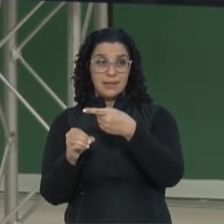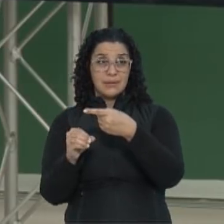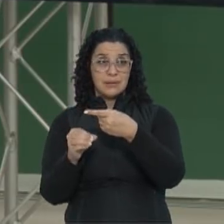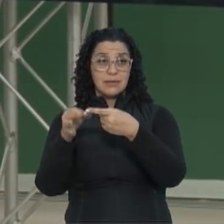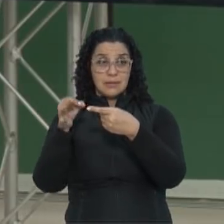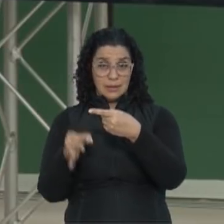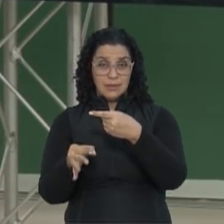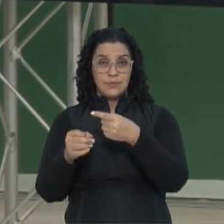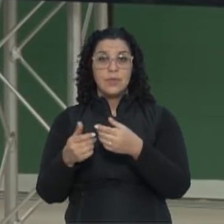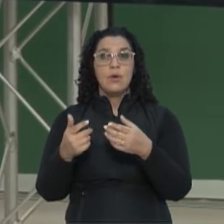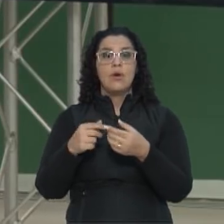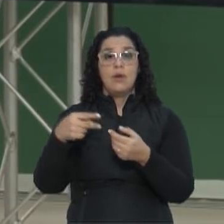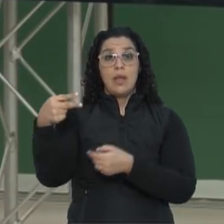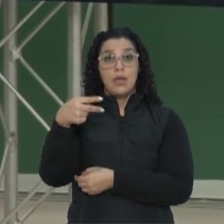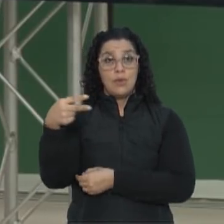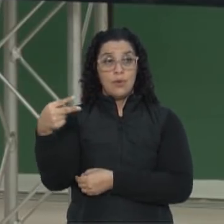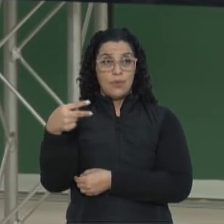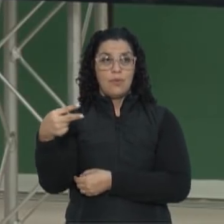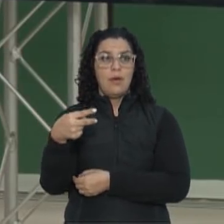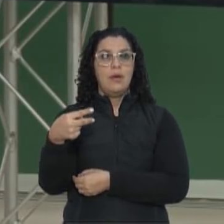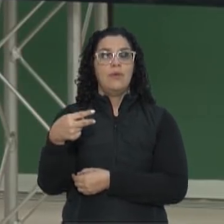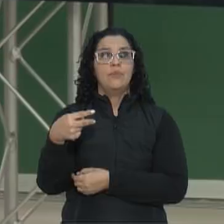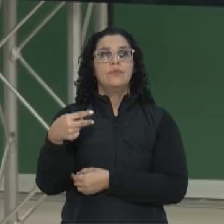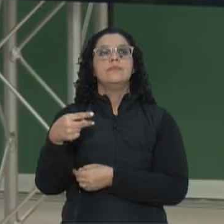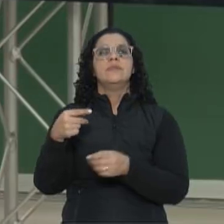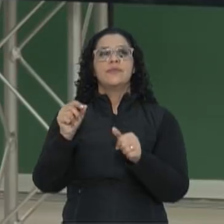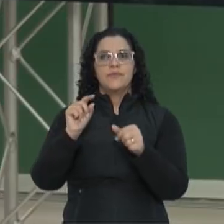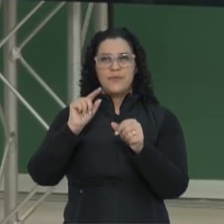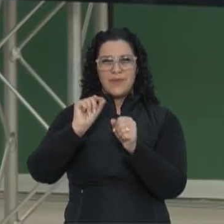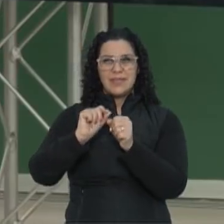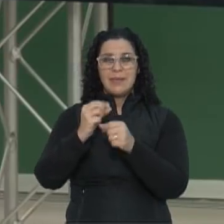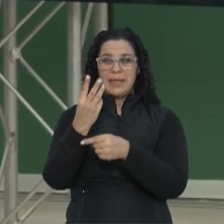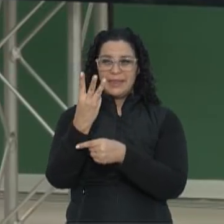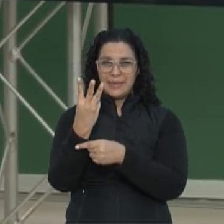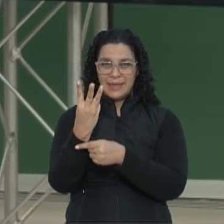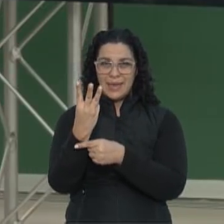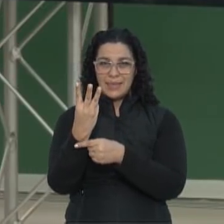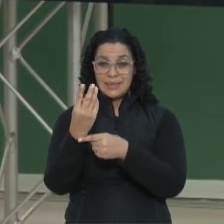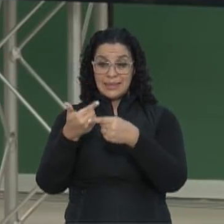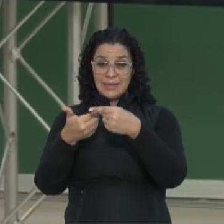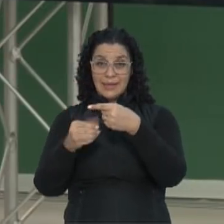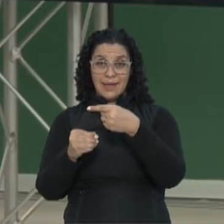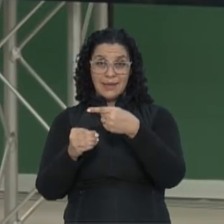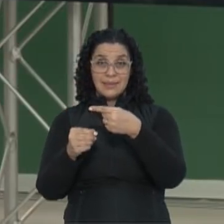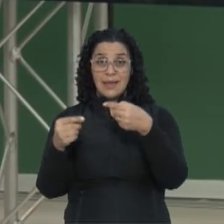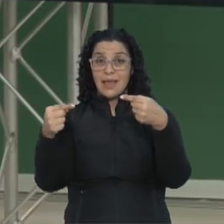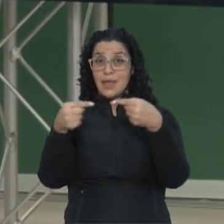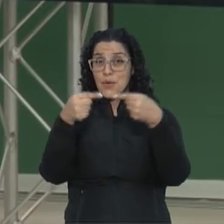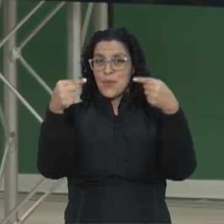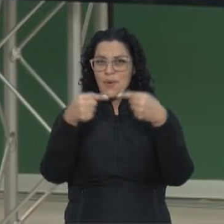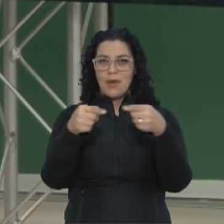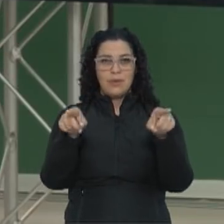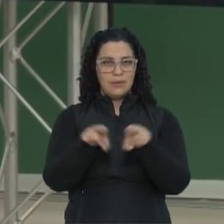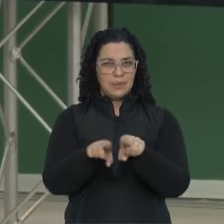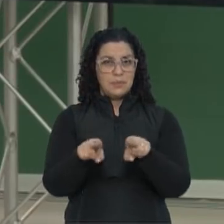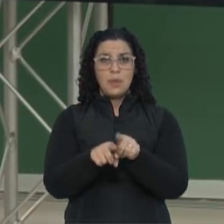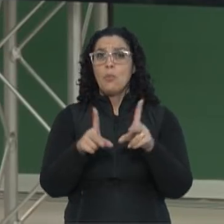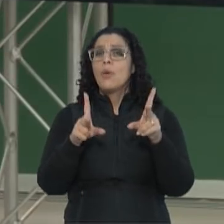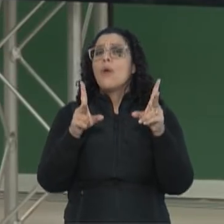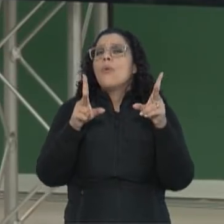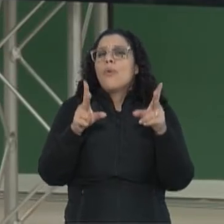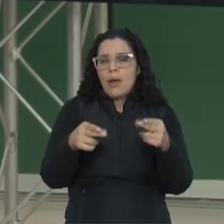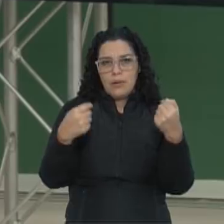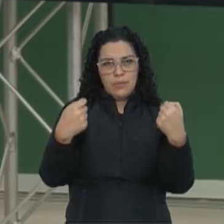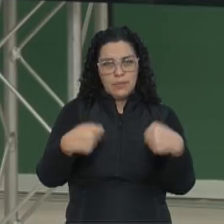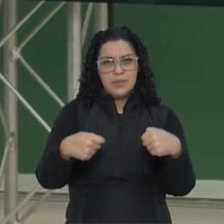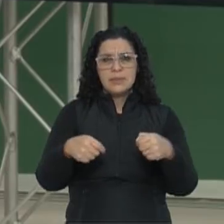beleza? Transformo 3 inteiros em uma fração equivalente cujo denominador tem que ser 10, porque tem que ficar